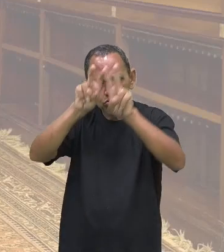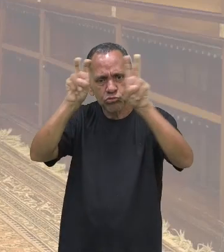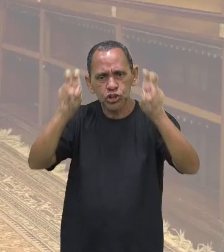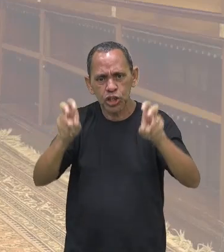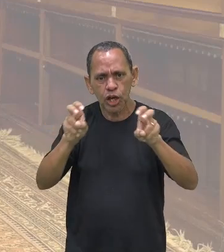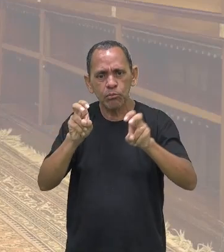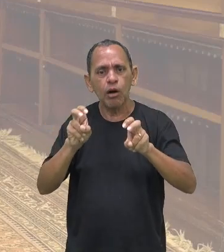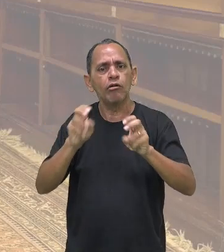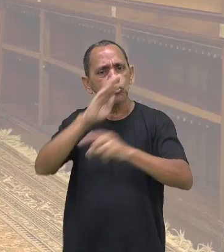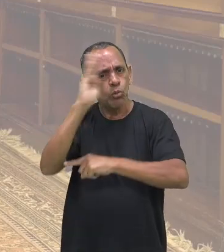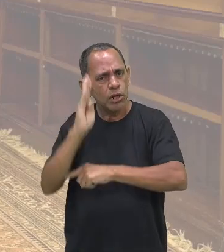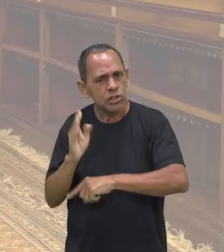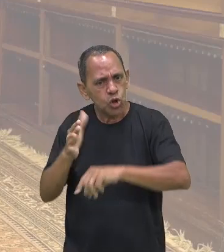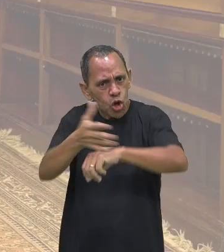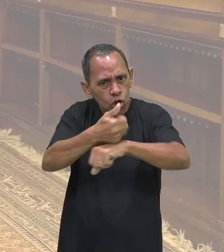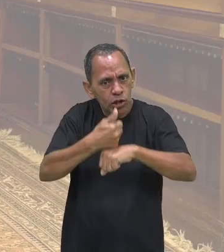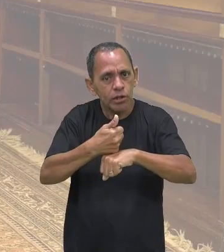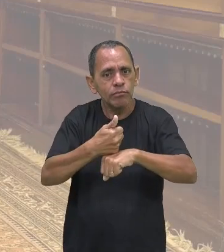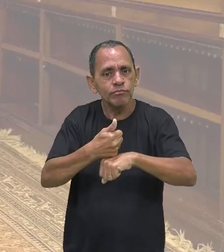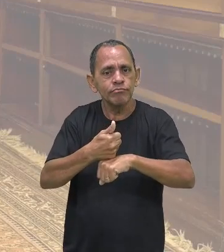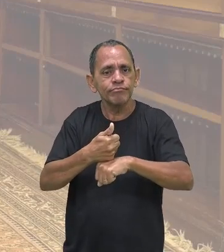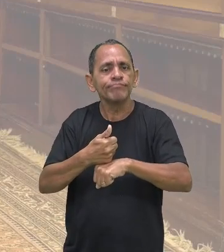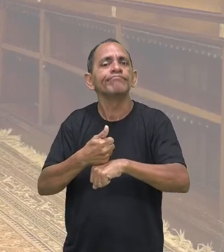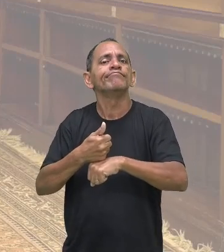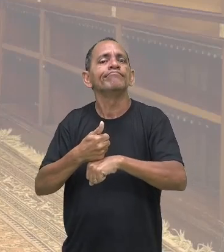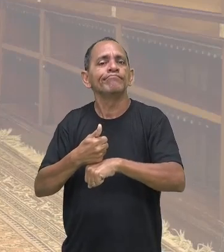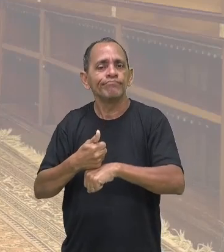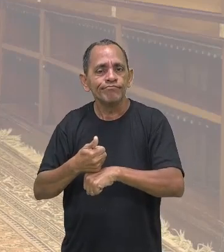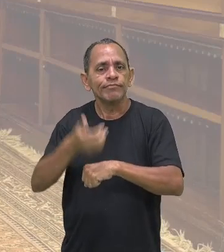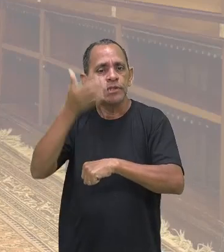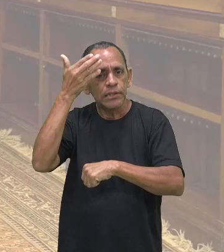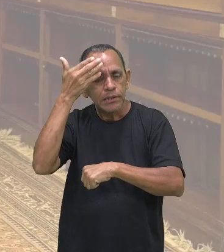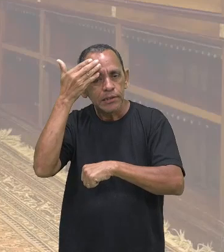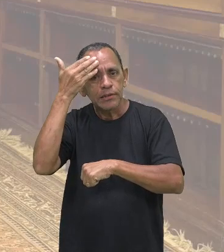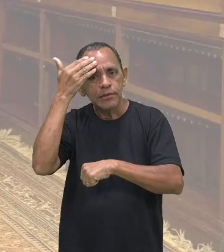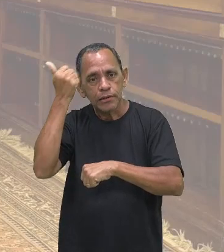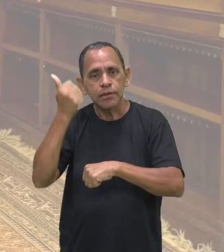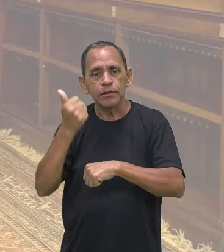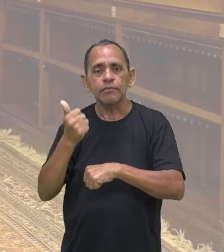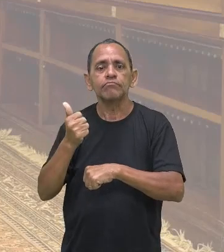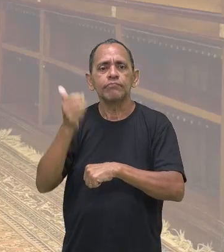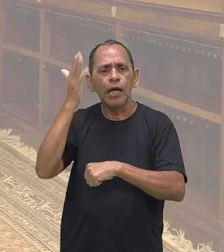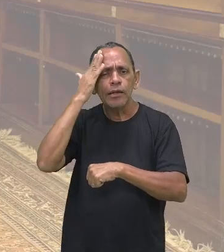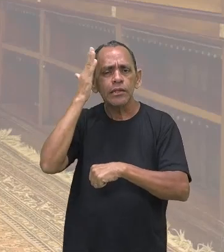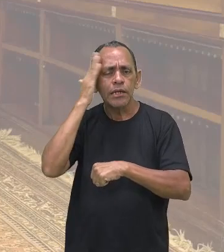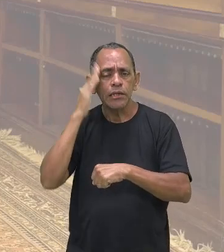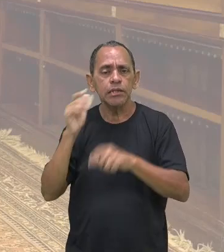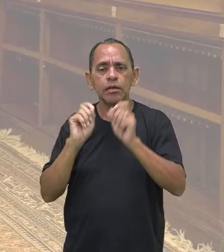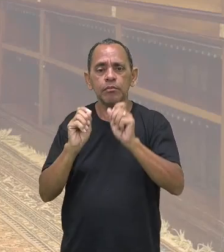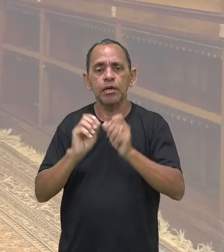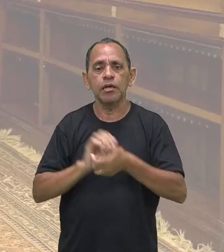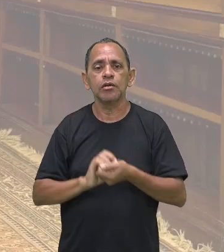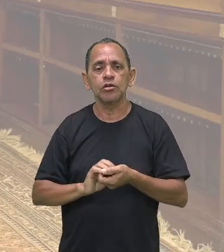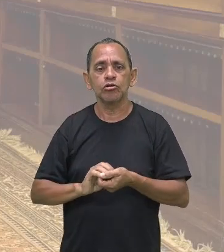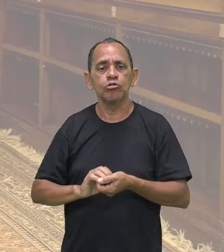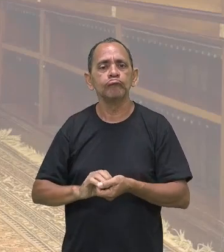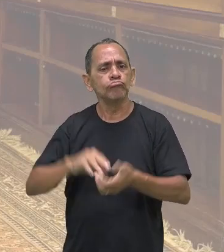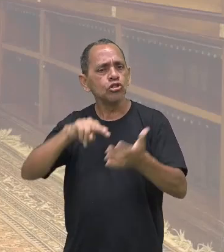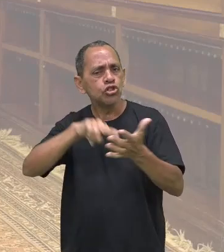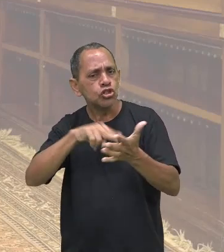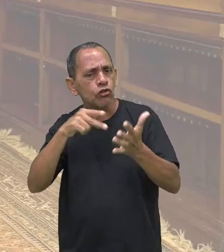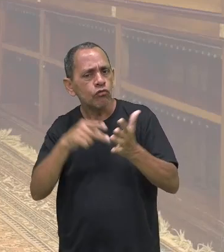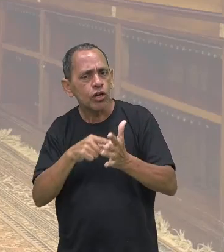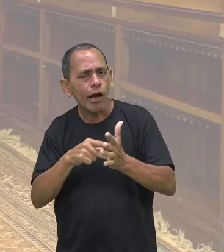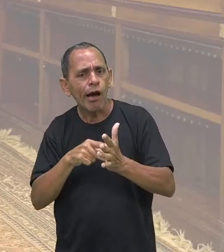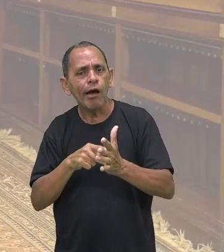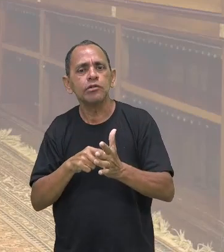Entendam, a partir da colonização do Brasil, o sentido dessa colonização, Caio